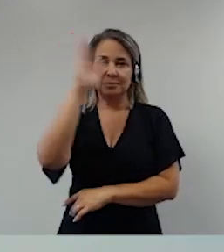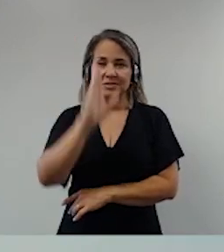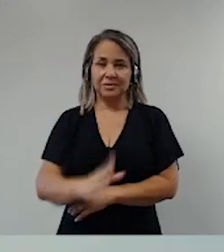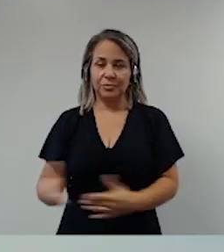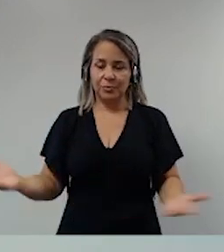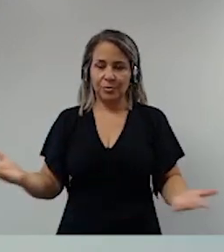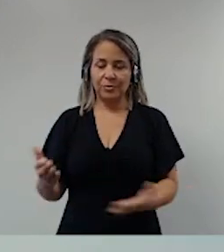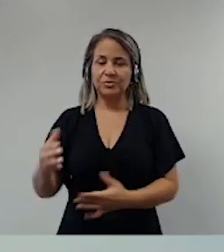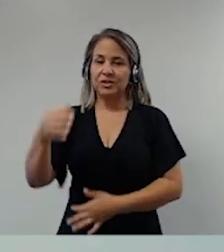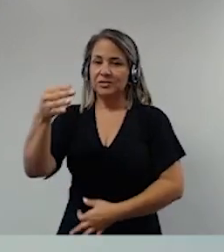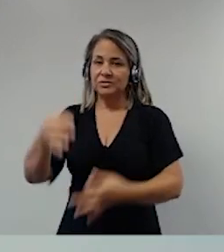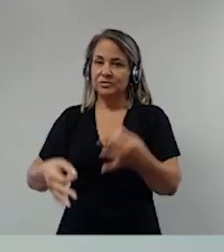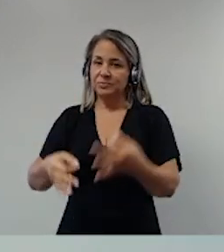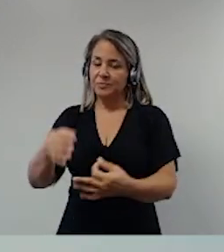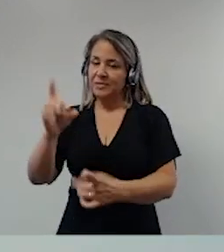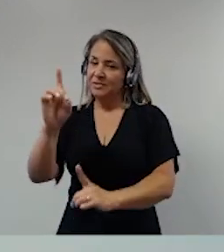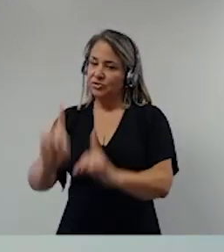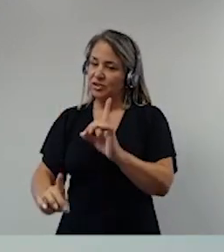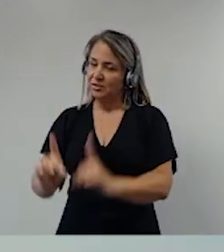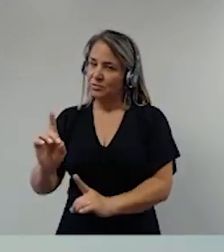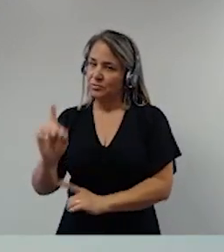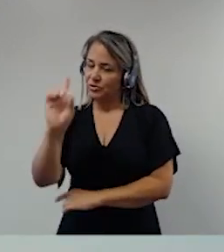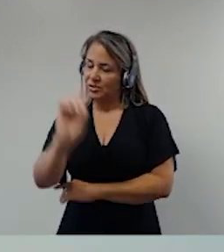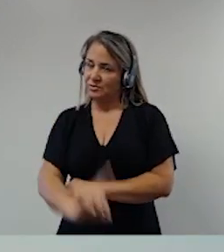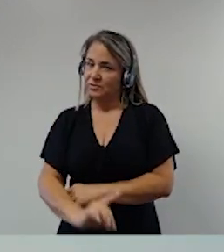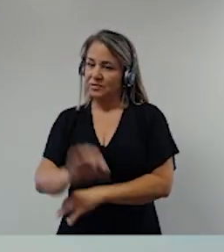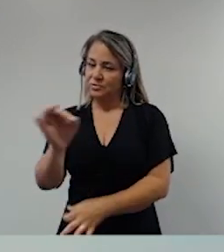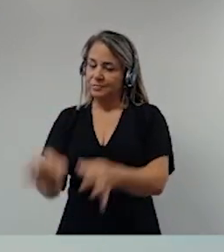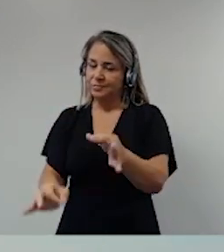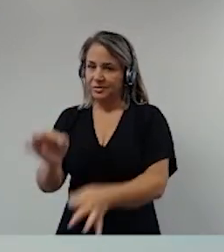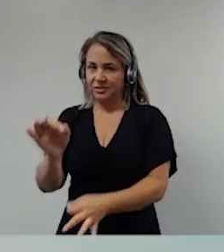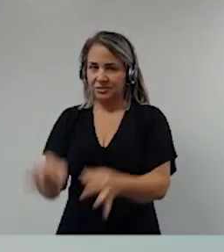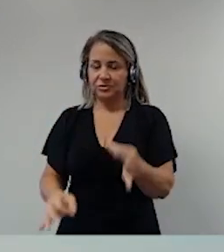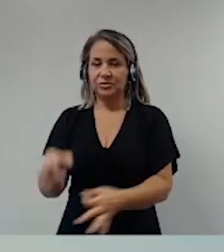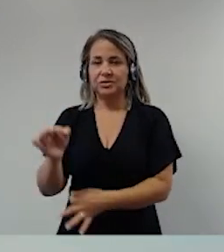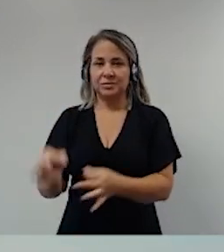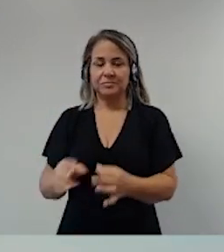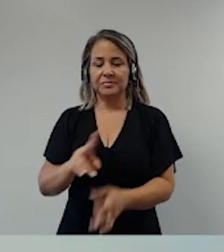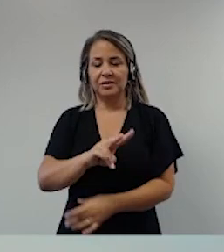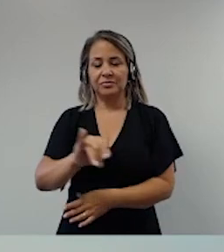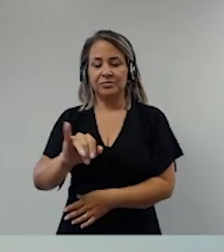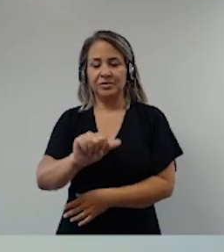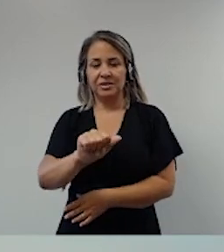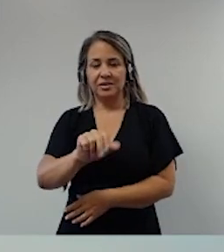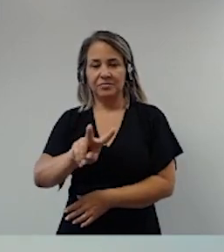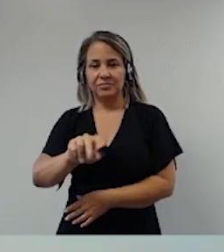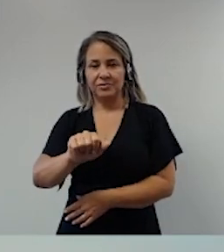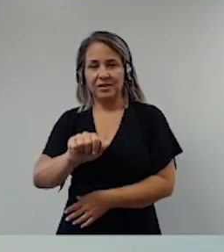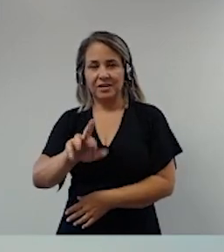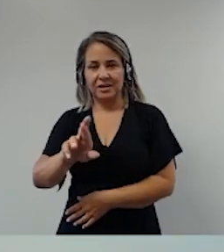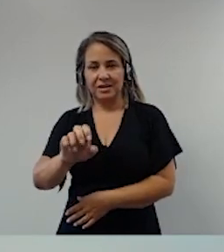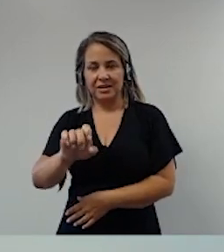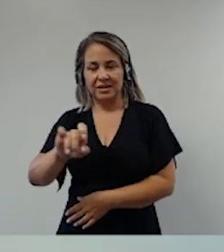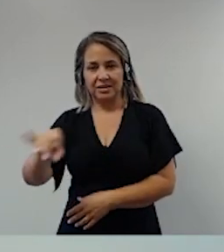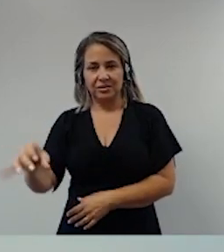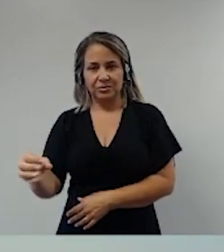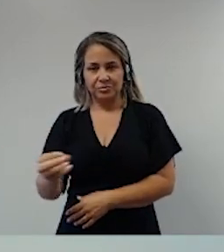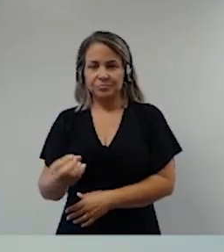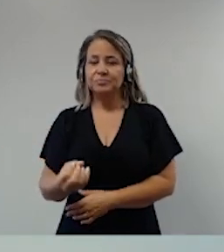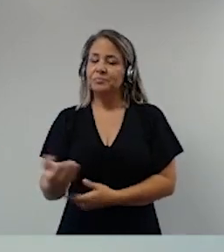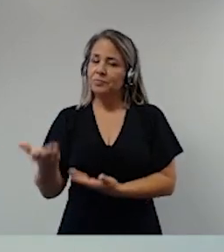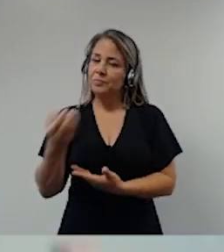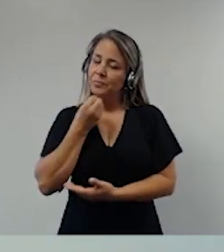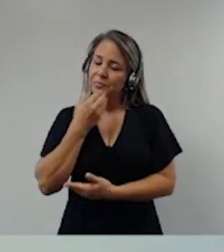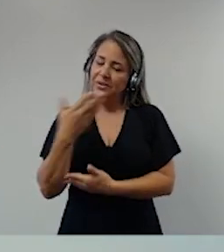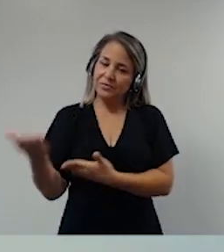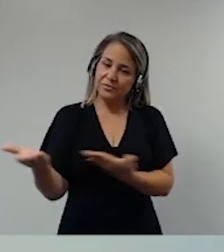jurídica de governança e de relações governamentais da Via Varejo. Sandra, seja muito bem-vinda